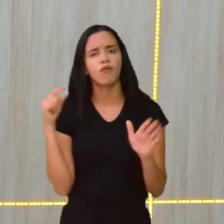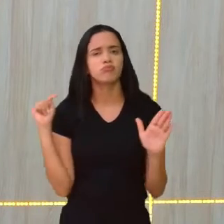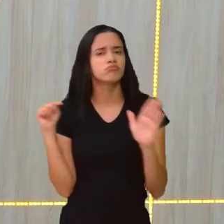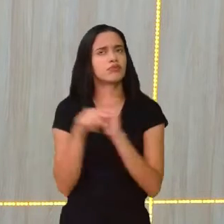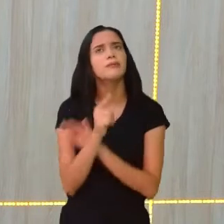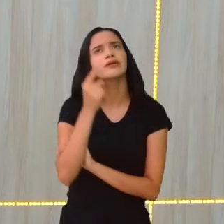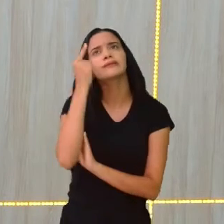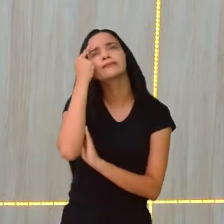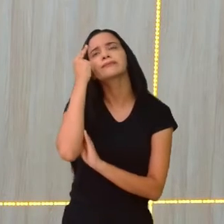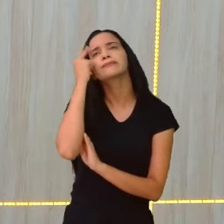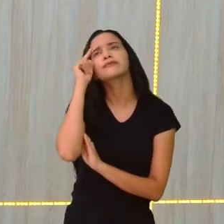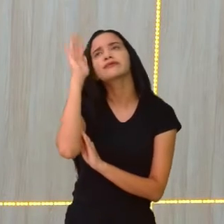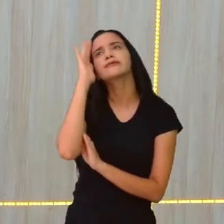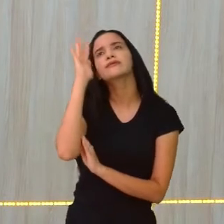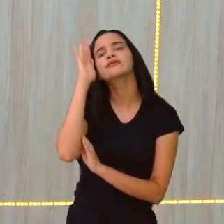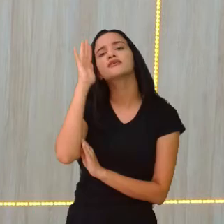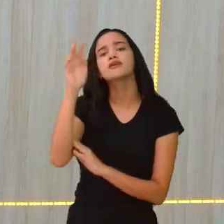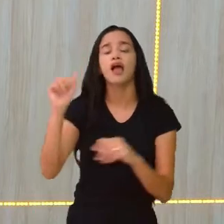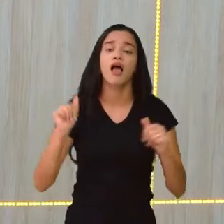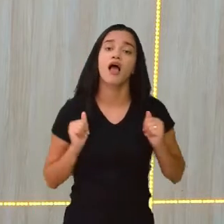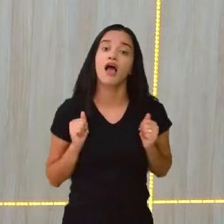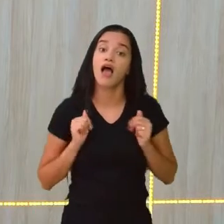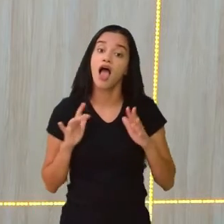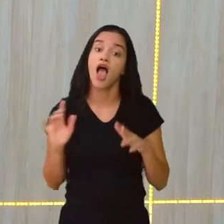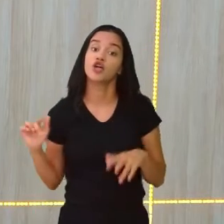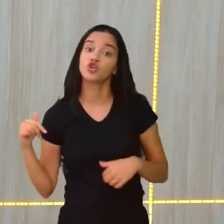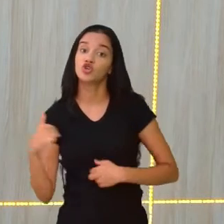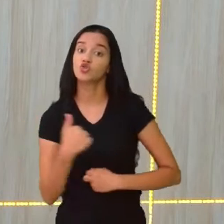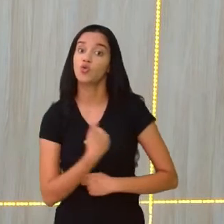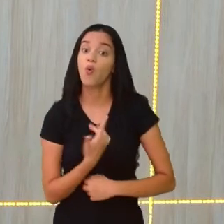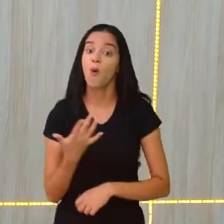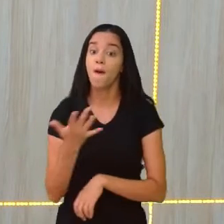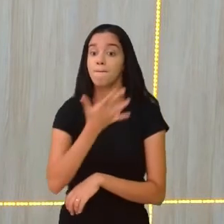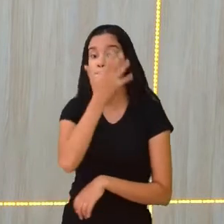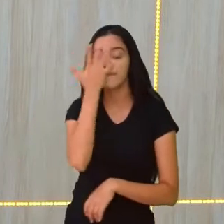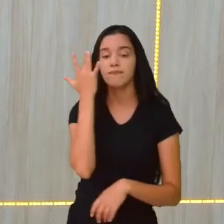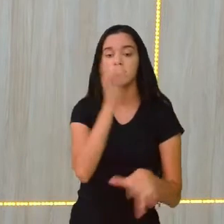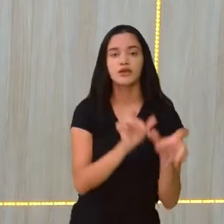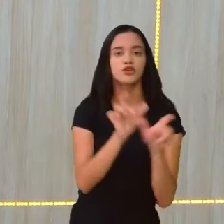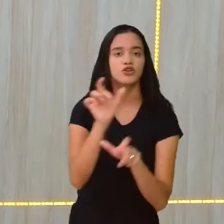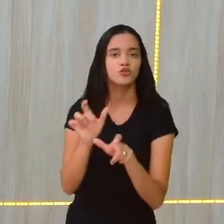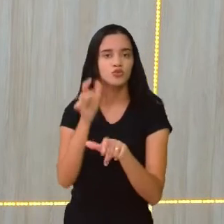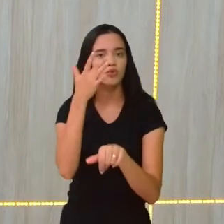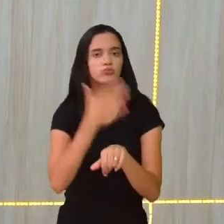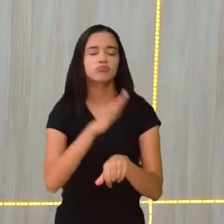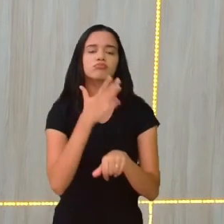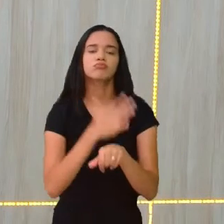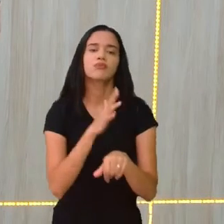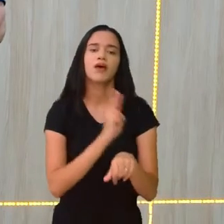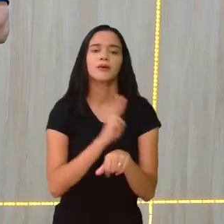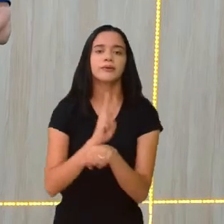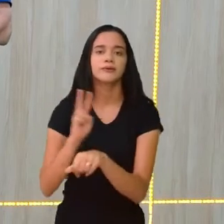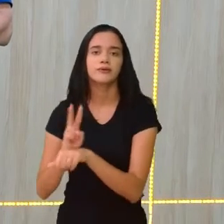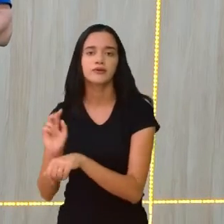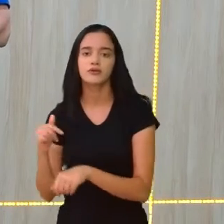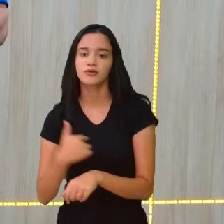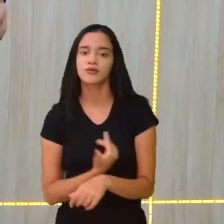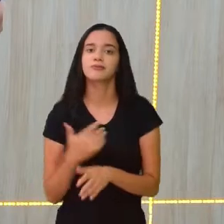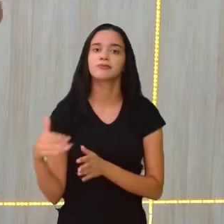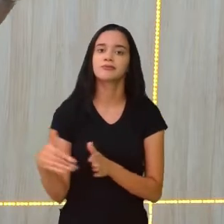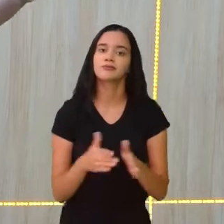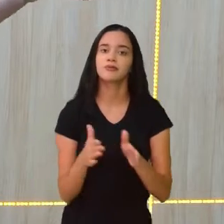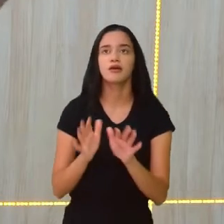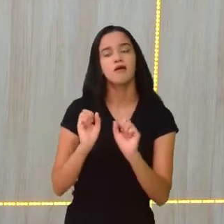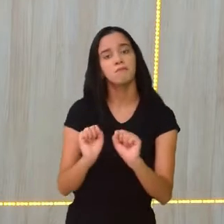gente pensar, quais ações nós, como pessoas, podemos fazer para preservar os nossos rios. Então, a gente